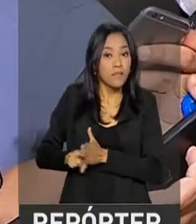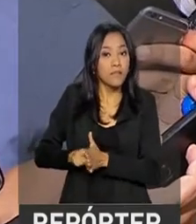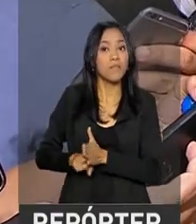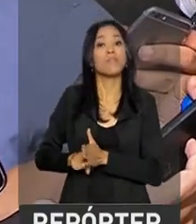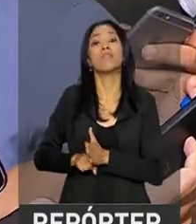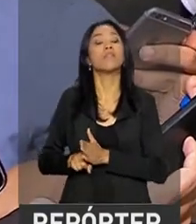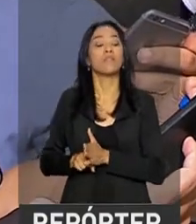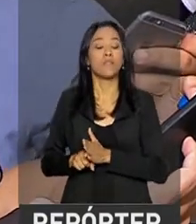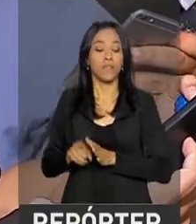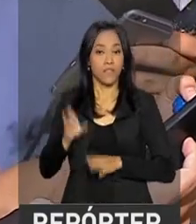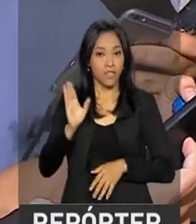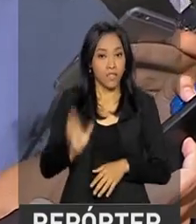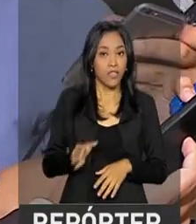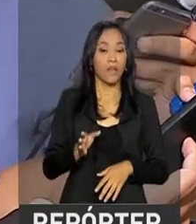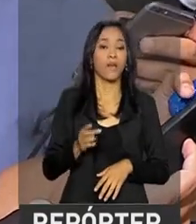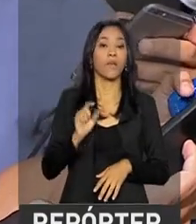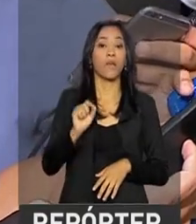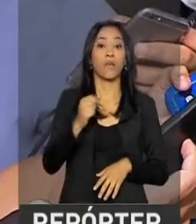abaixo de